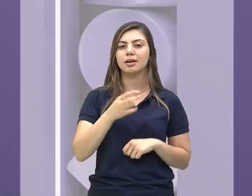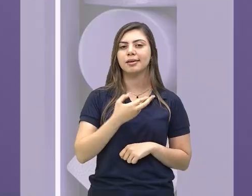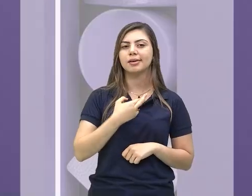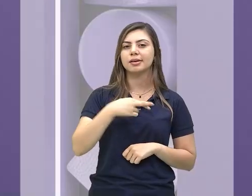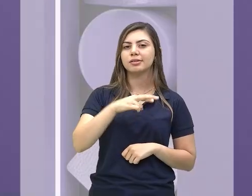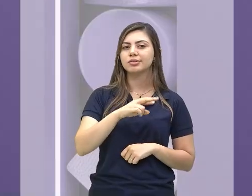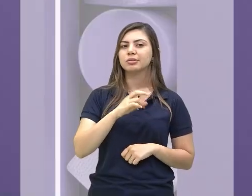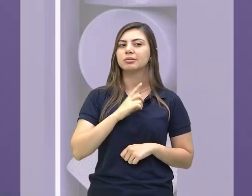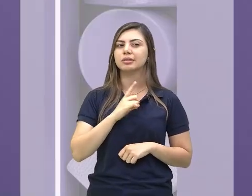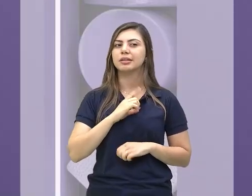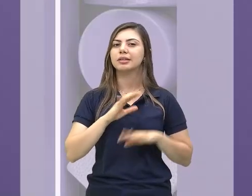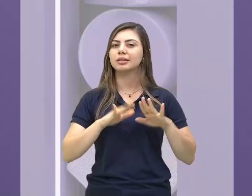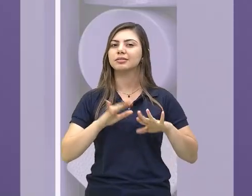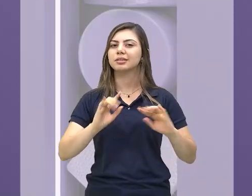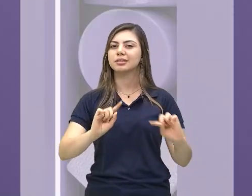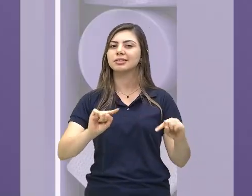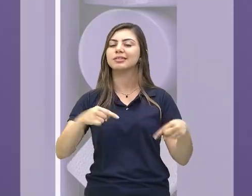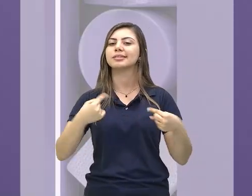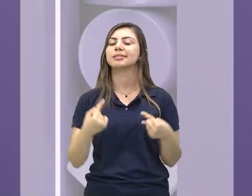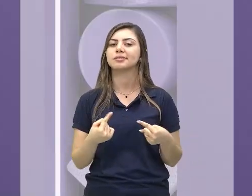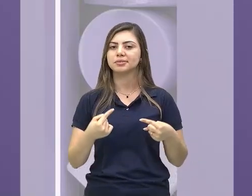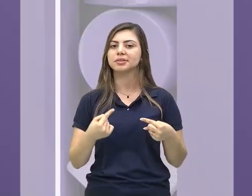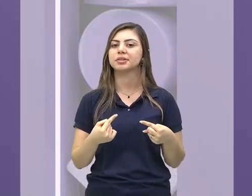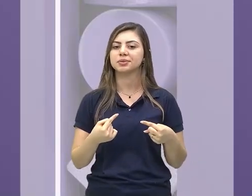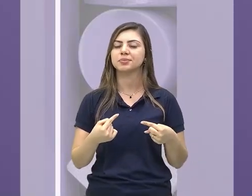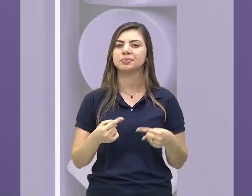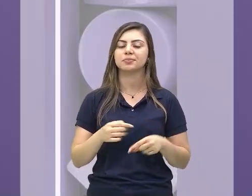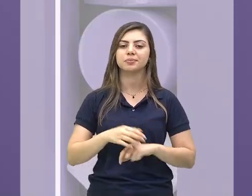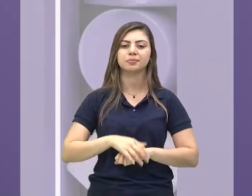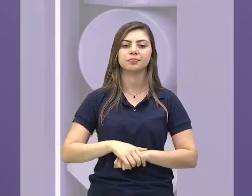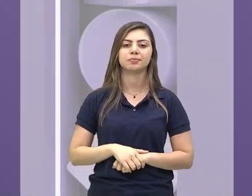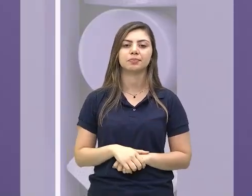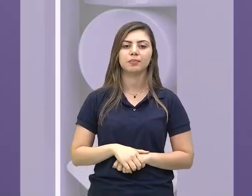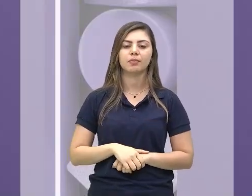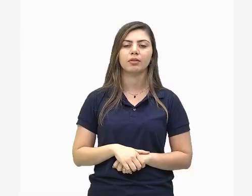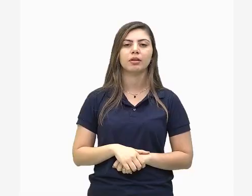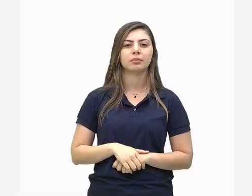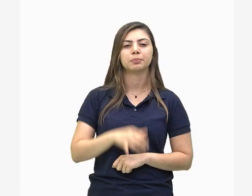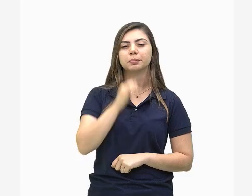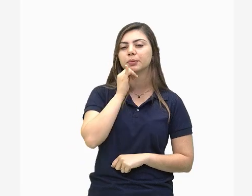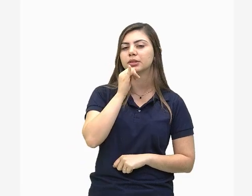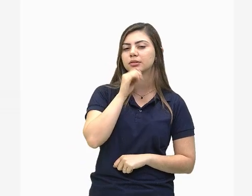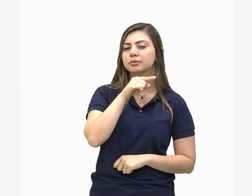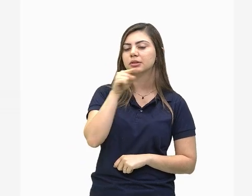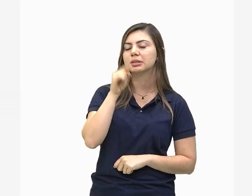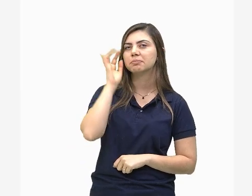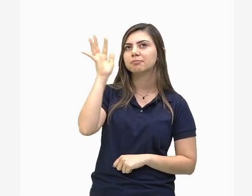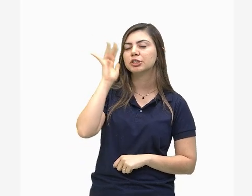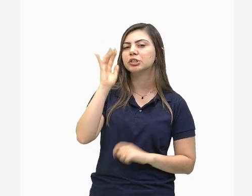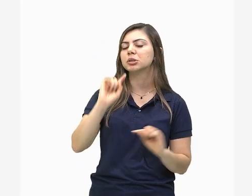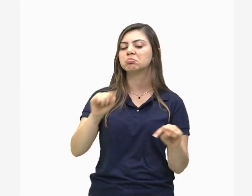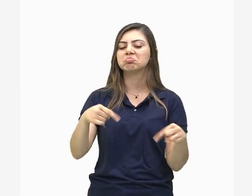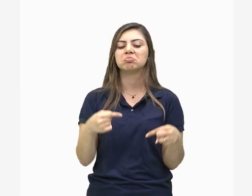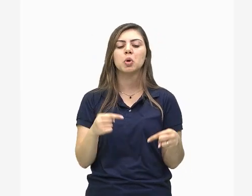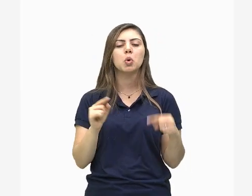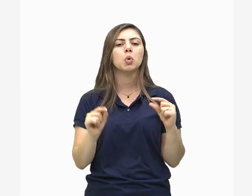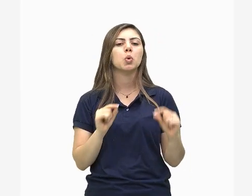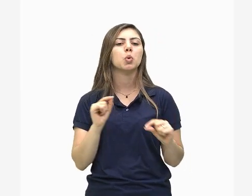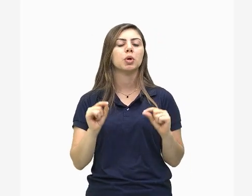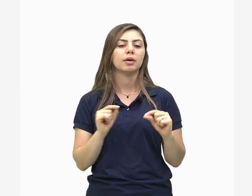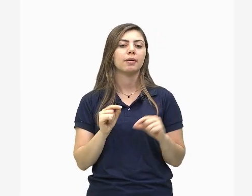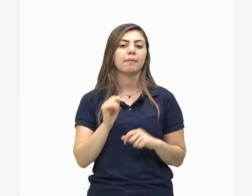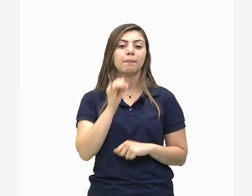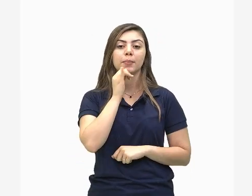confrontam, que elas se debruçam ao longo do tempo. Para pensar aqui alguns desafios, né? Pensa que